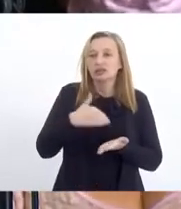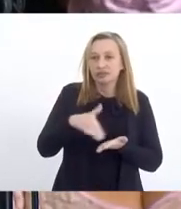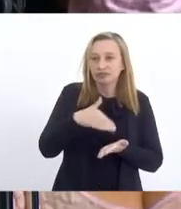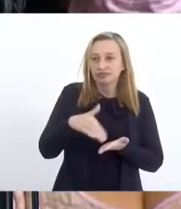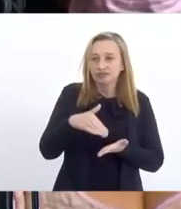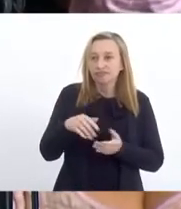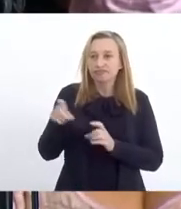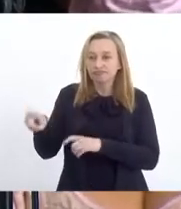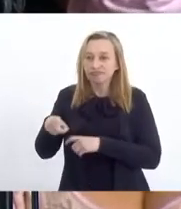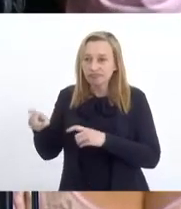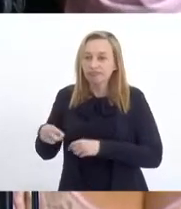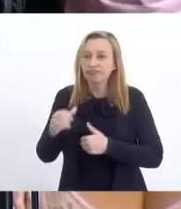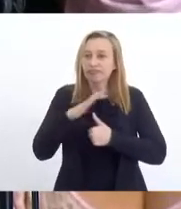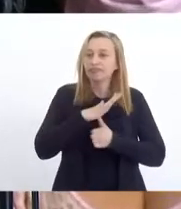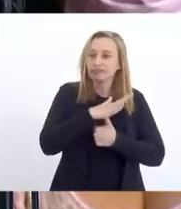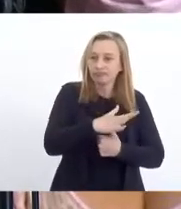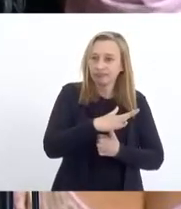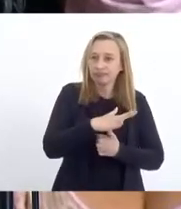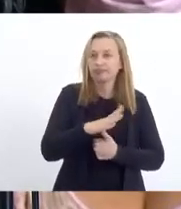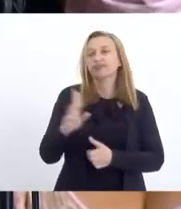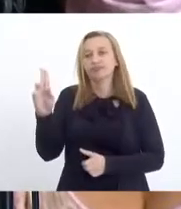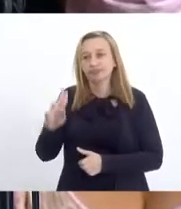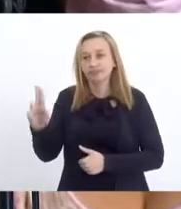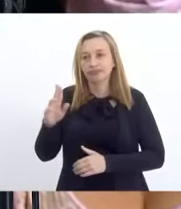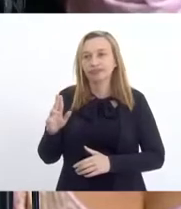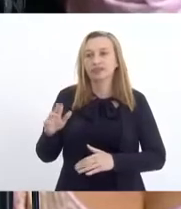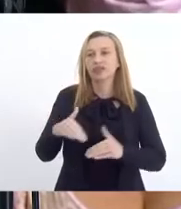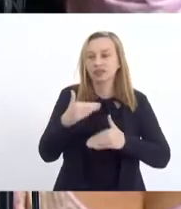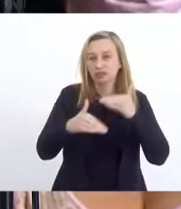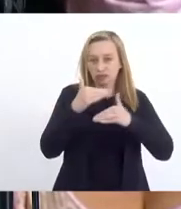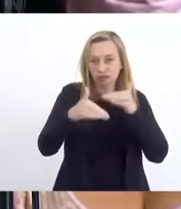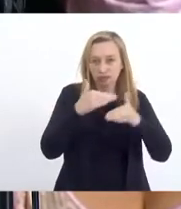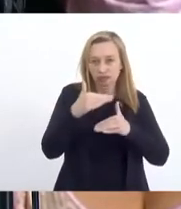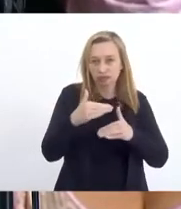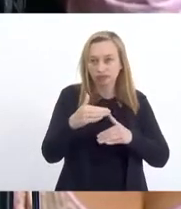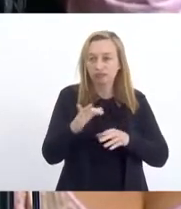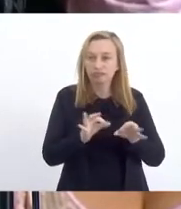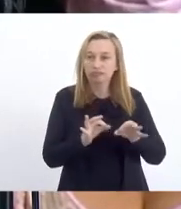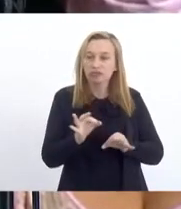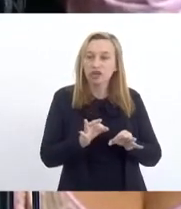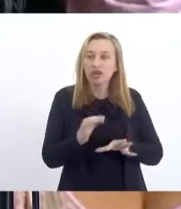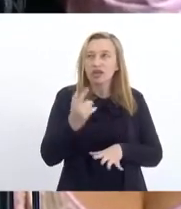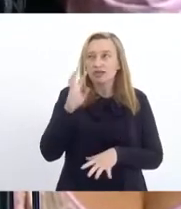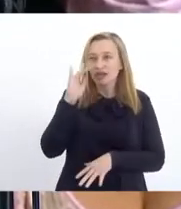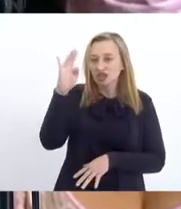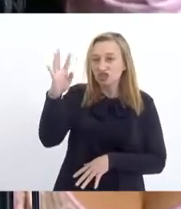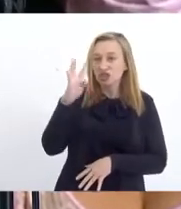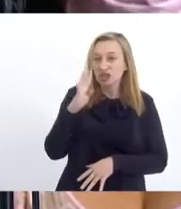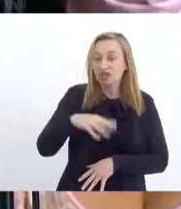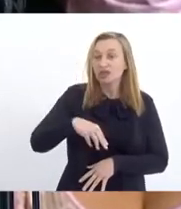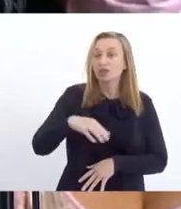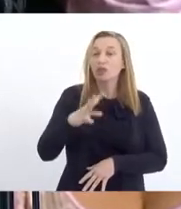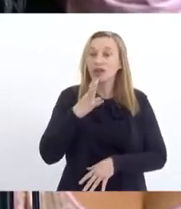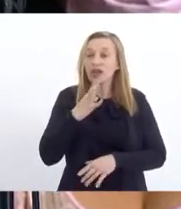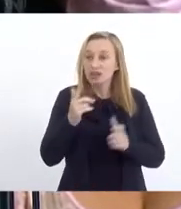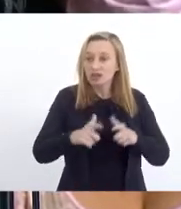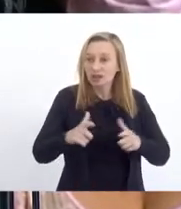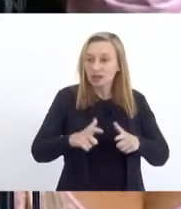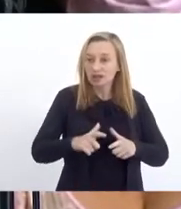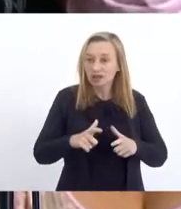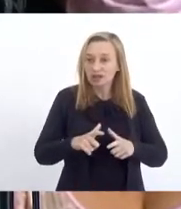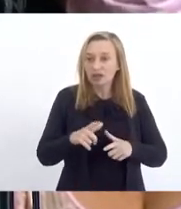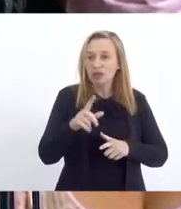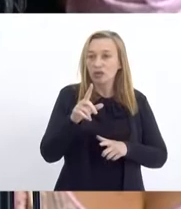foi, inclusive, reitor da universidade, é quem está desenvolvendo esse projeto. Imaginem vocês que conhecem a região, uma rota turística pela